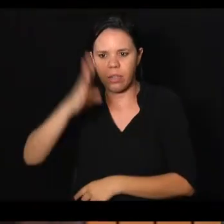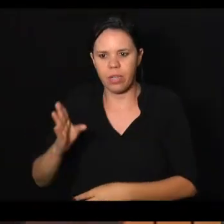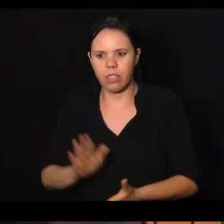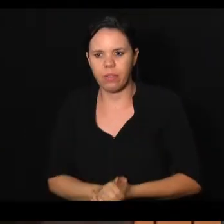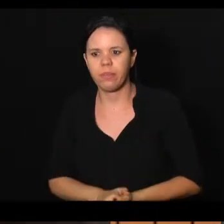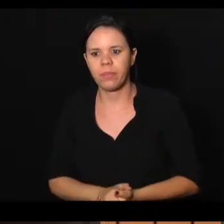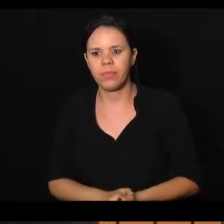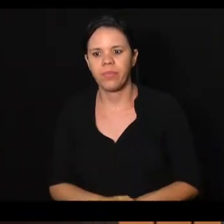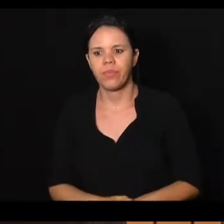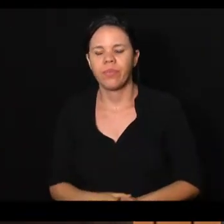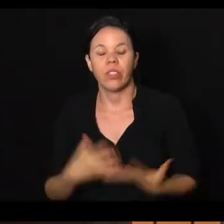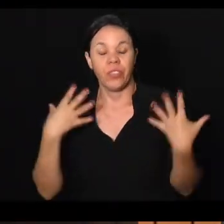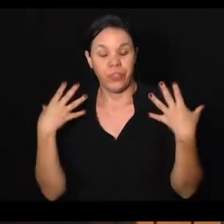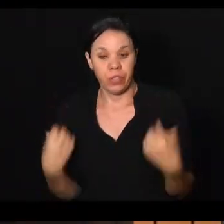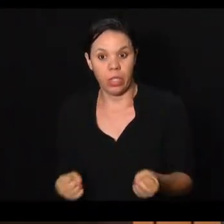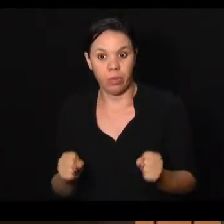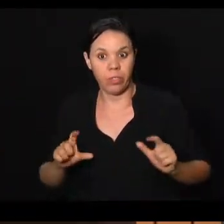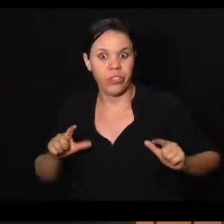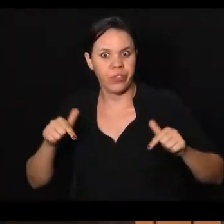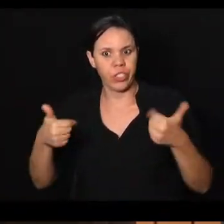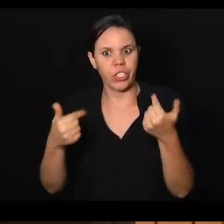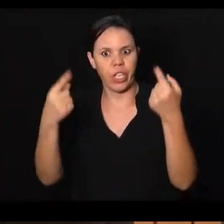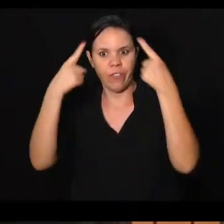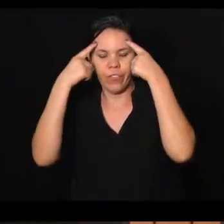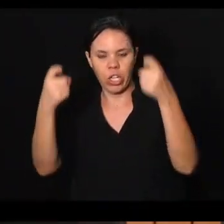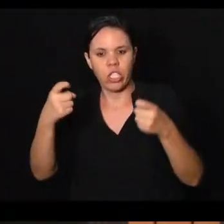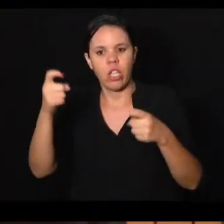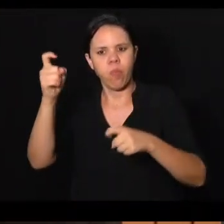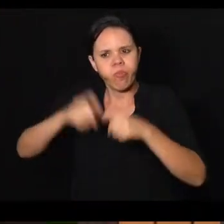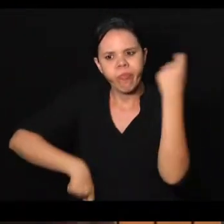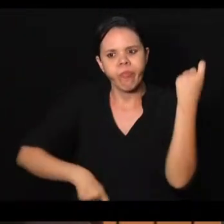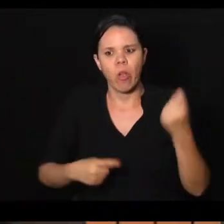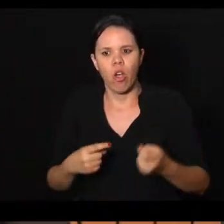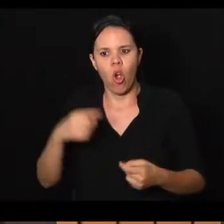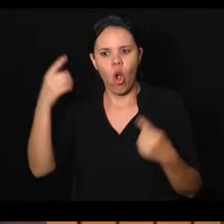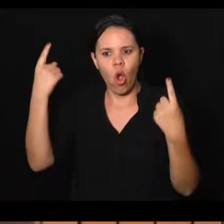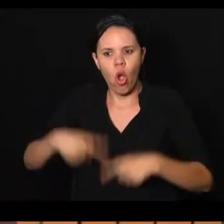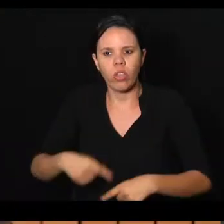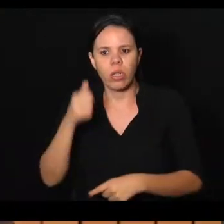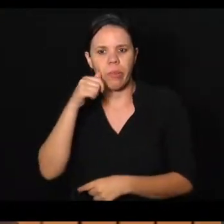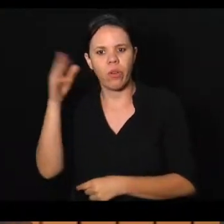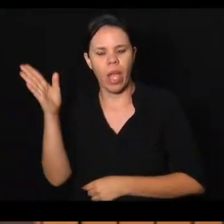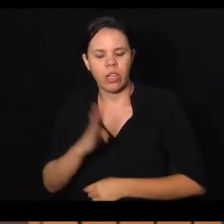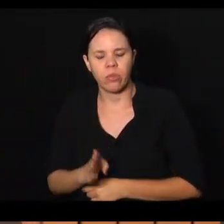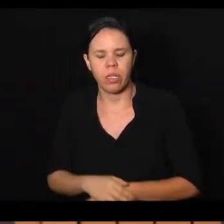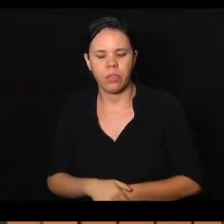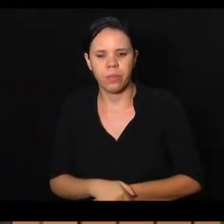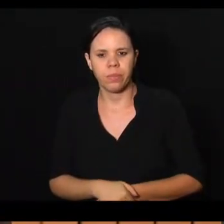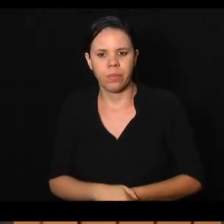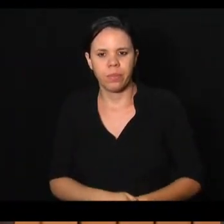Nós vamos enfrentar a violência sexual contra mulheres no Brasil.